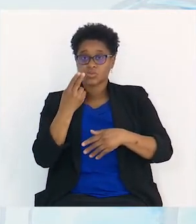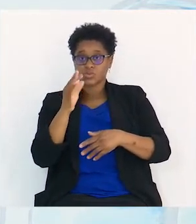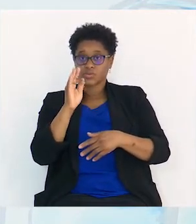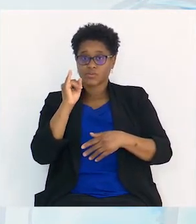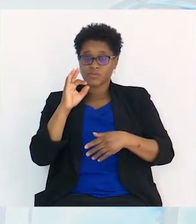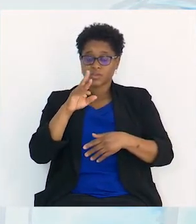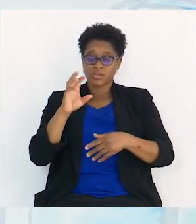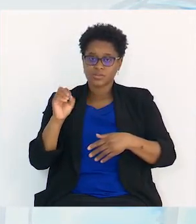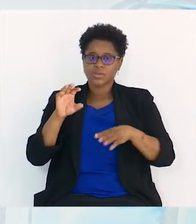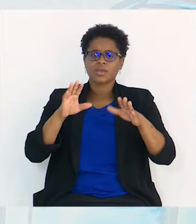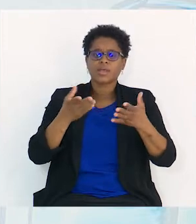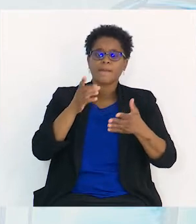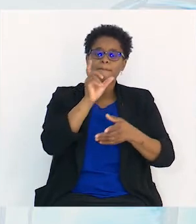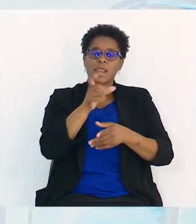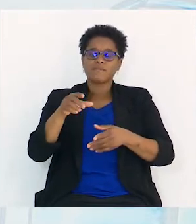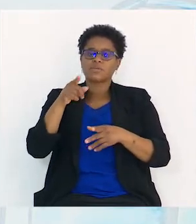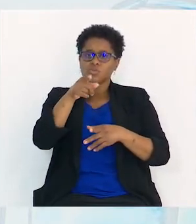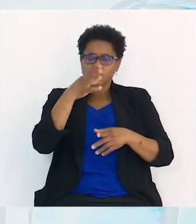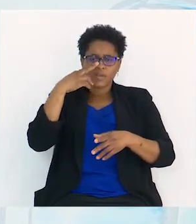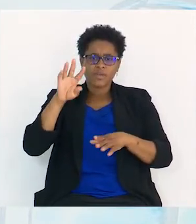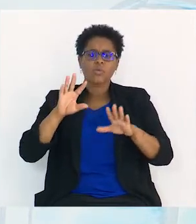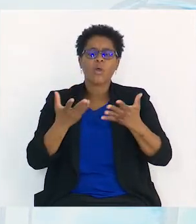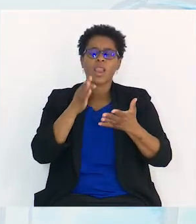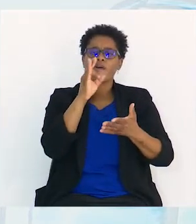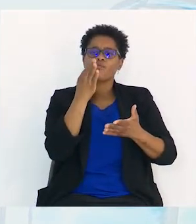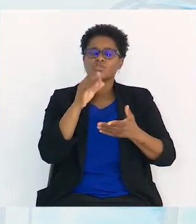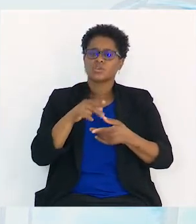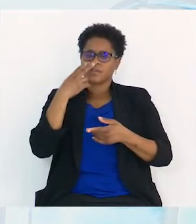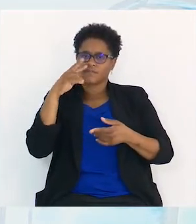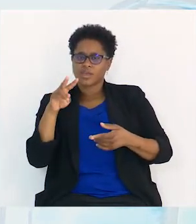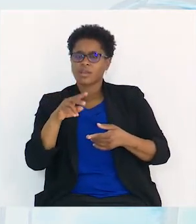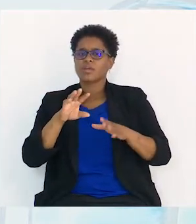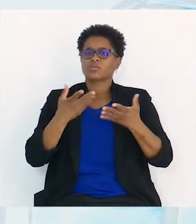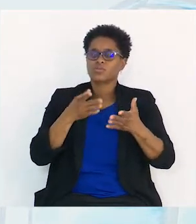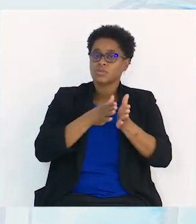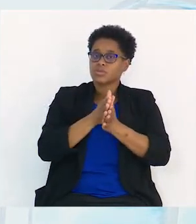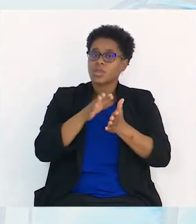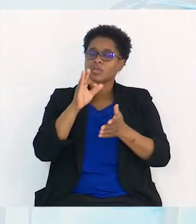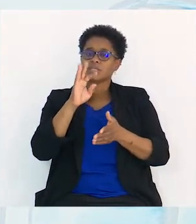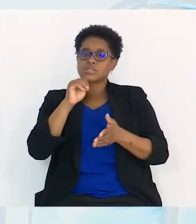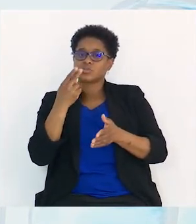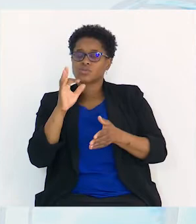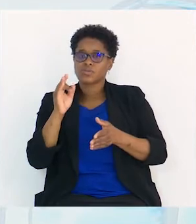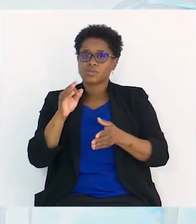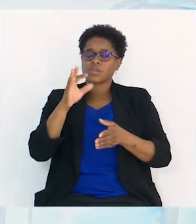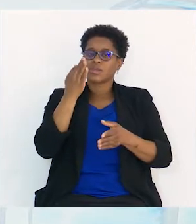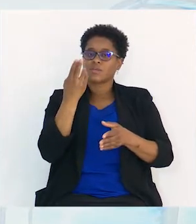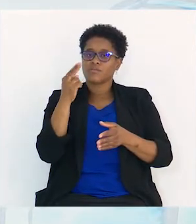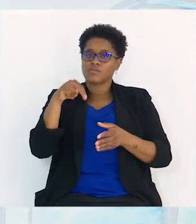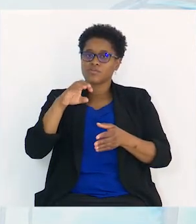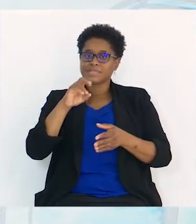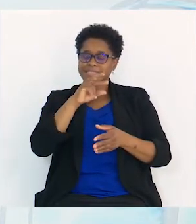vais ver qual é que é a função. Então, repara que tens alguns prefixos, suas funções. Como não dá para trabalhar tudo